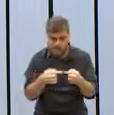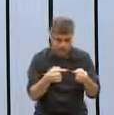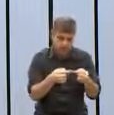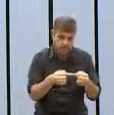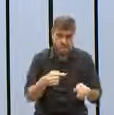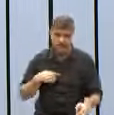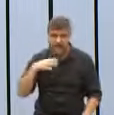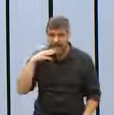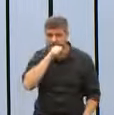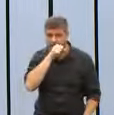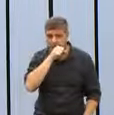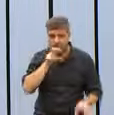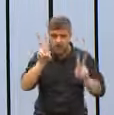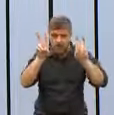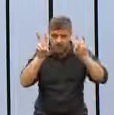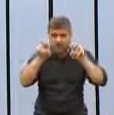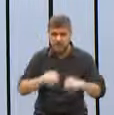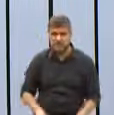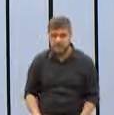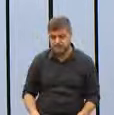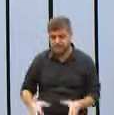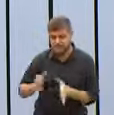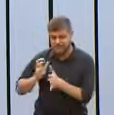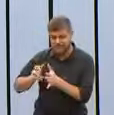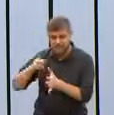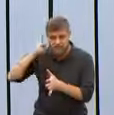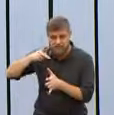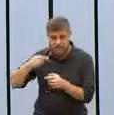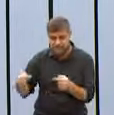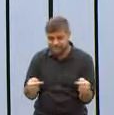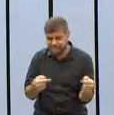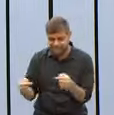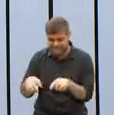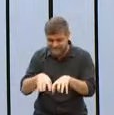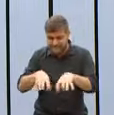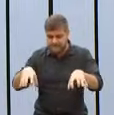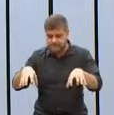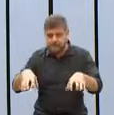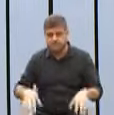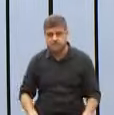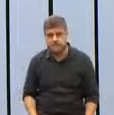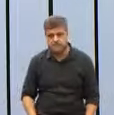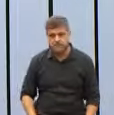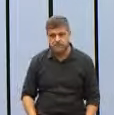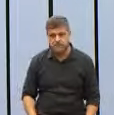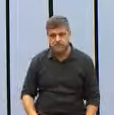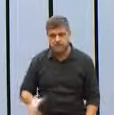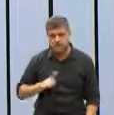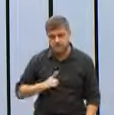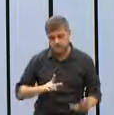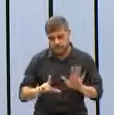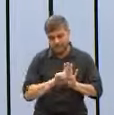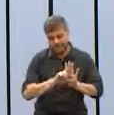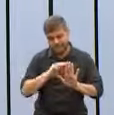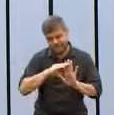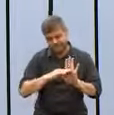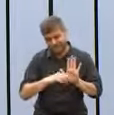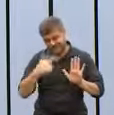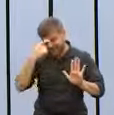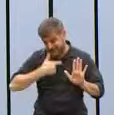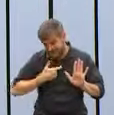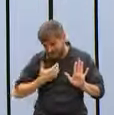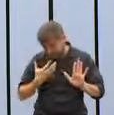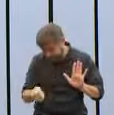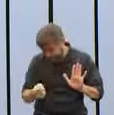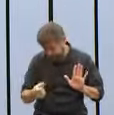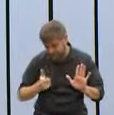E rapidamente sobre a questão da politização do Conselho, é lícito, nem tudo que é lícito me convém, não é? A gente